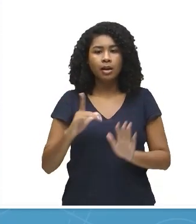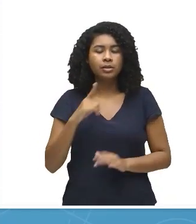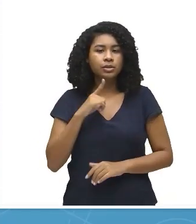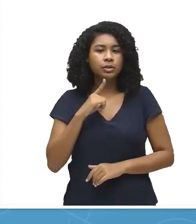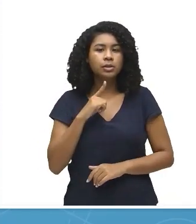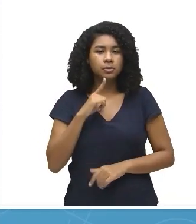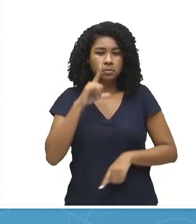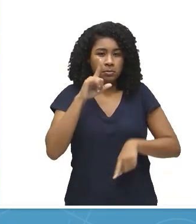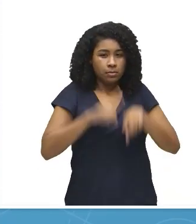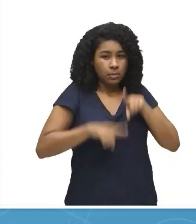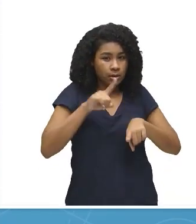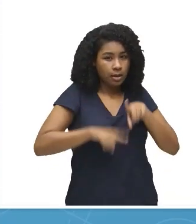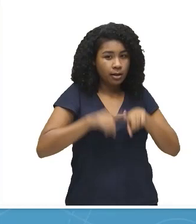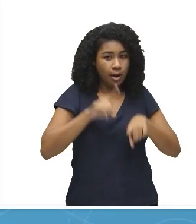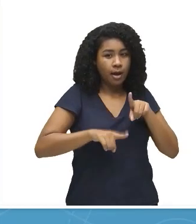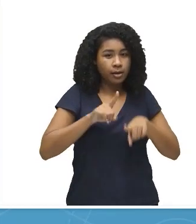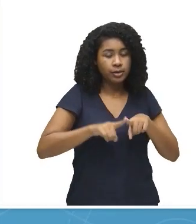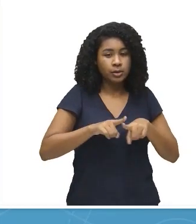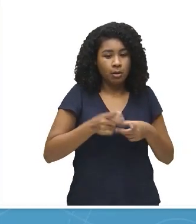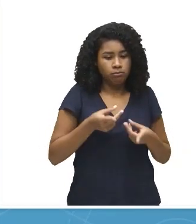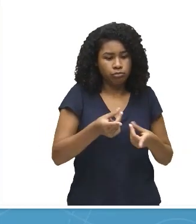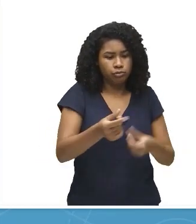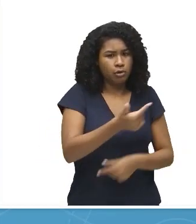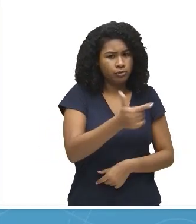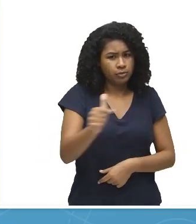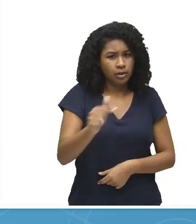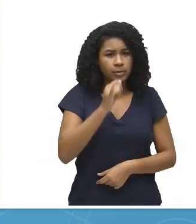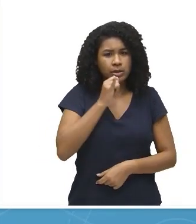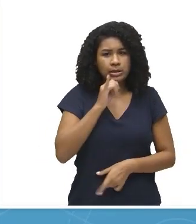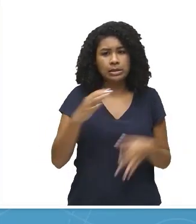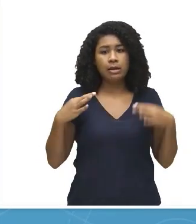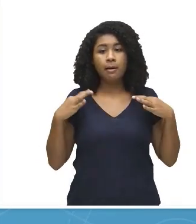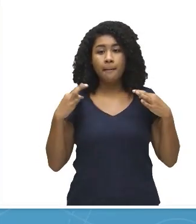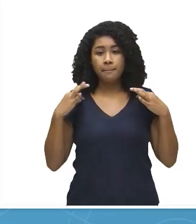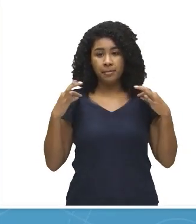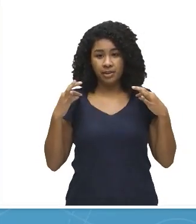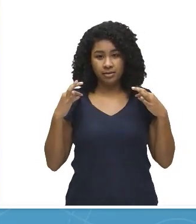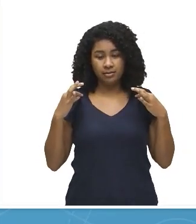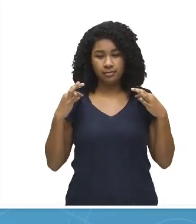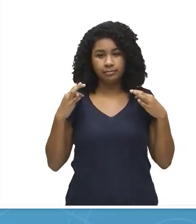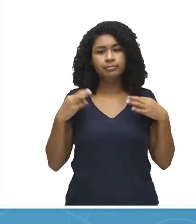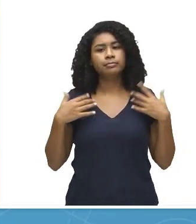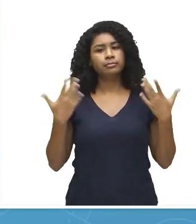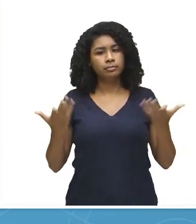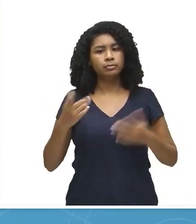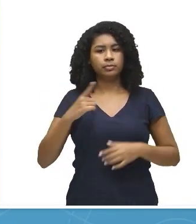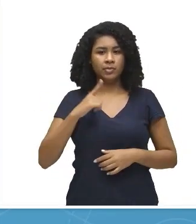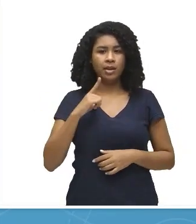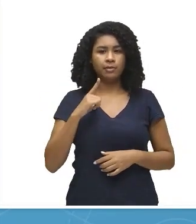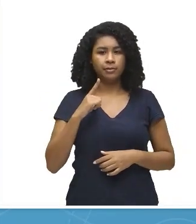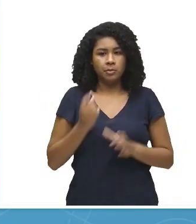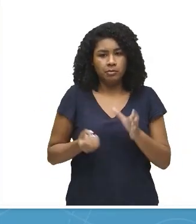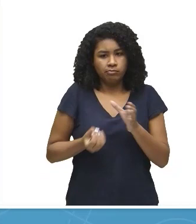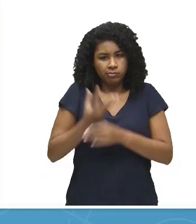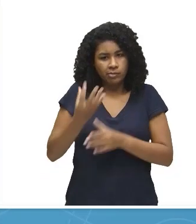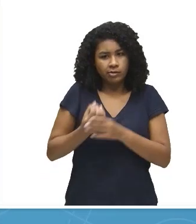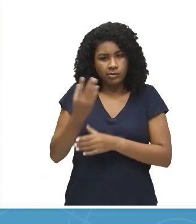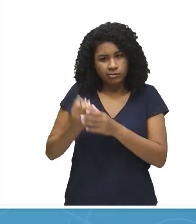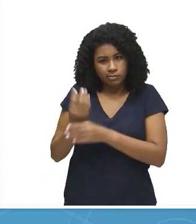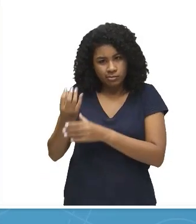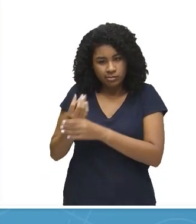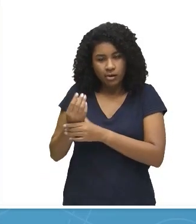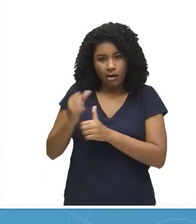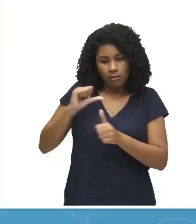duráveis, a gente pode classificar, por exemplo, a roupa. Olha, a minha camisa, ela vem de uma indústria, né? Passou ali pela